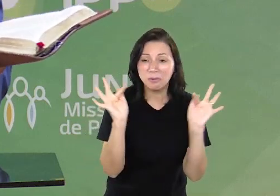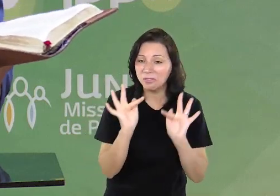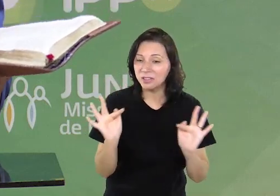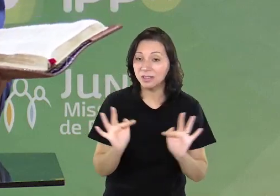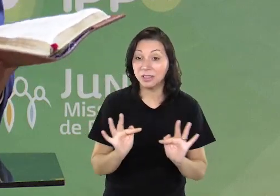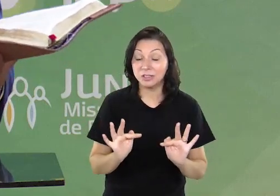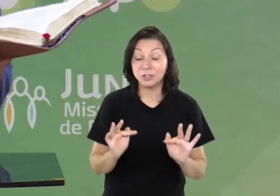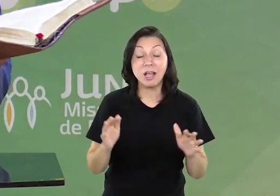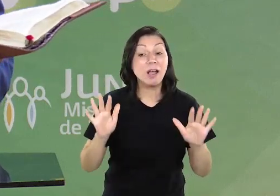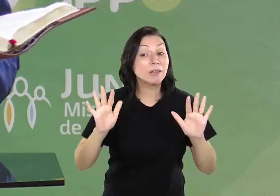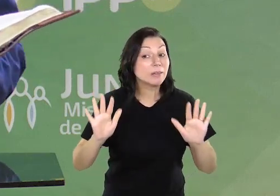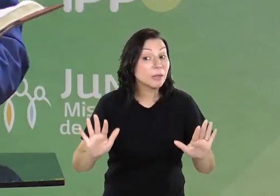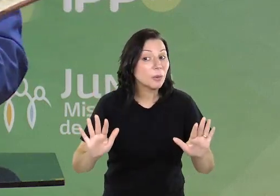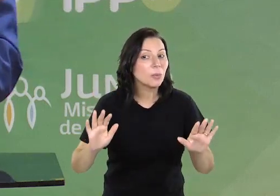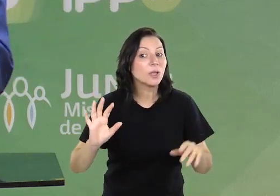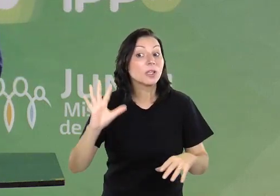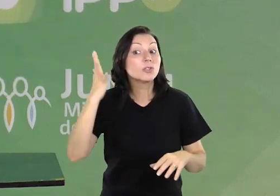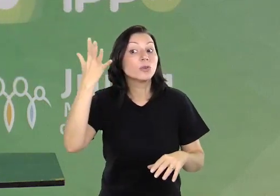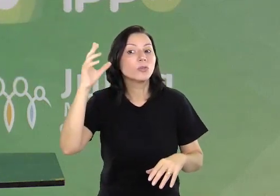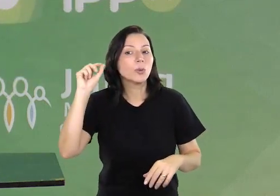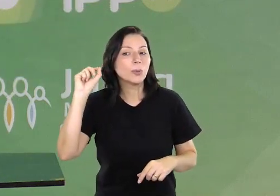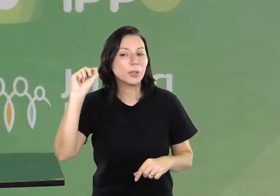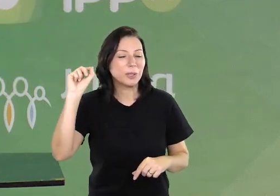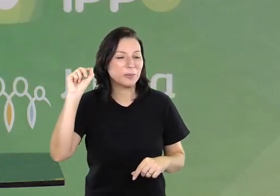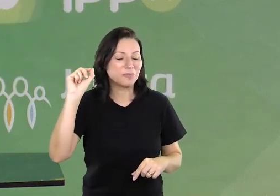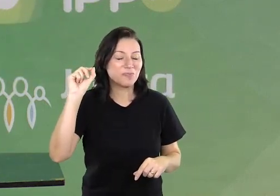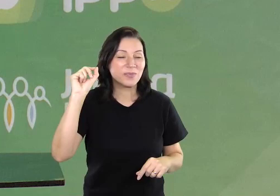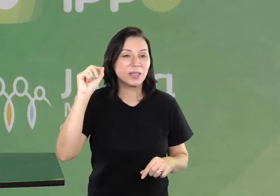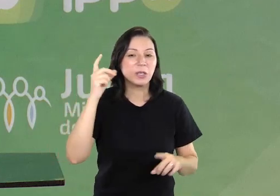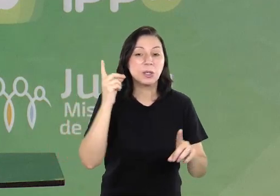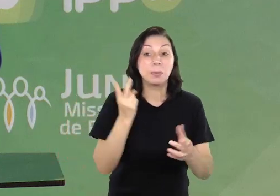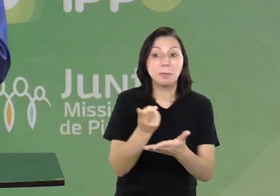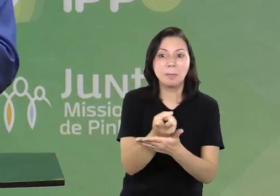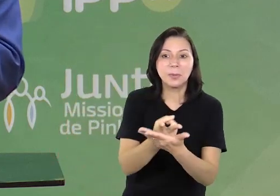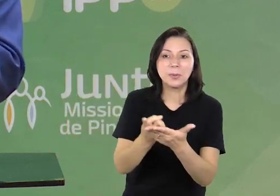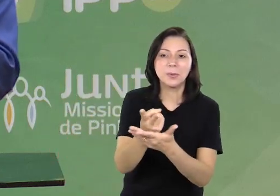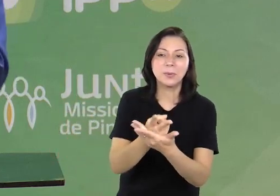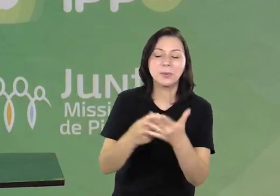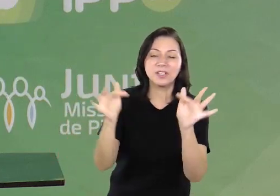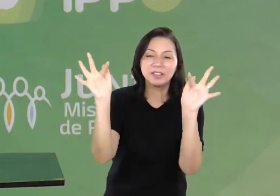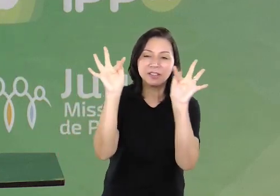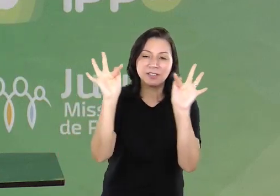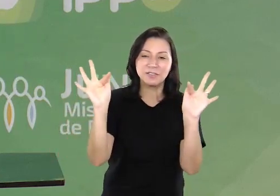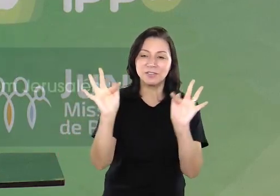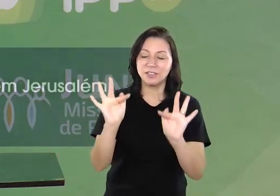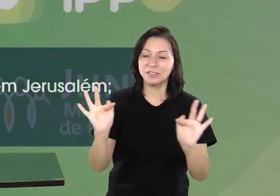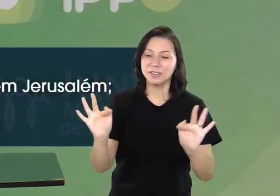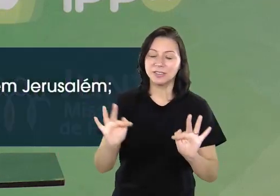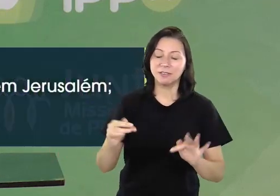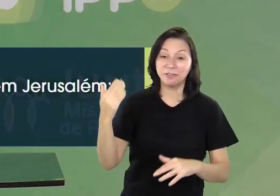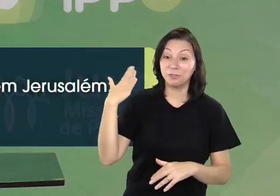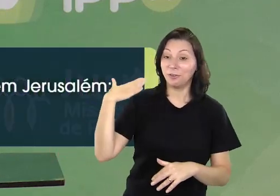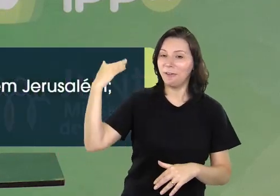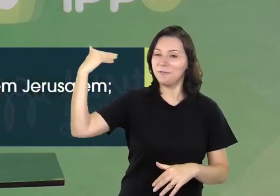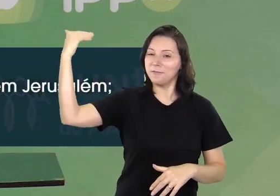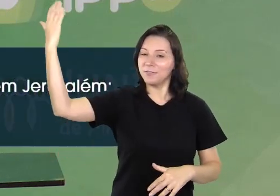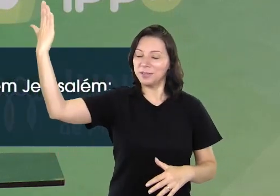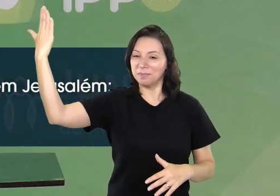na fama confira comigo Versículo 9 engrandecido vamos juntos